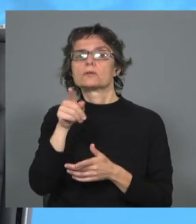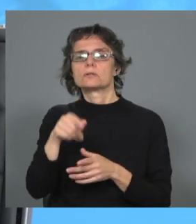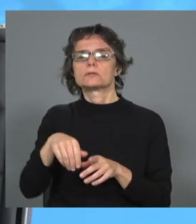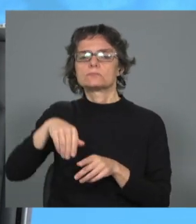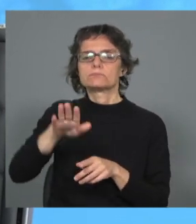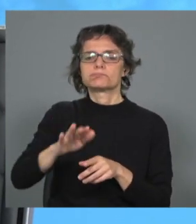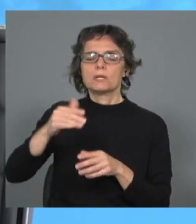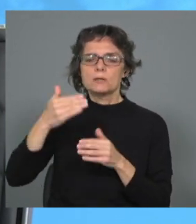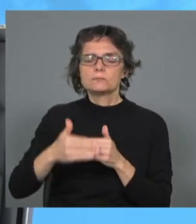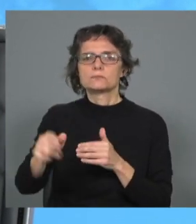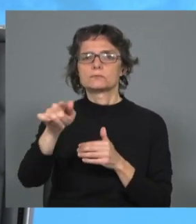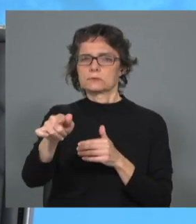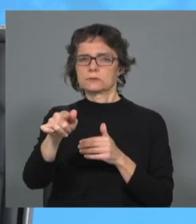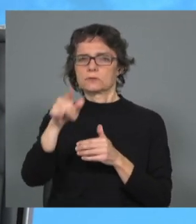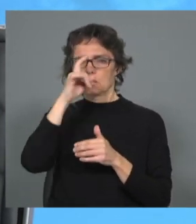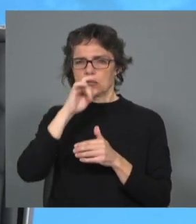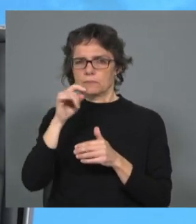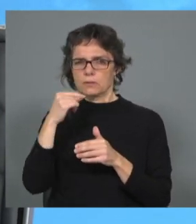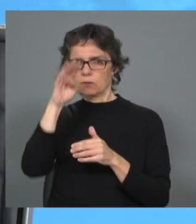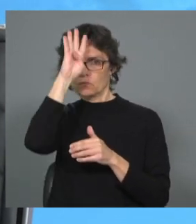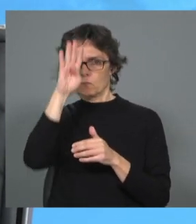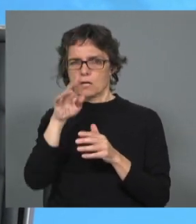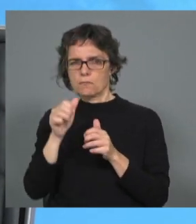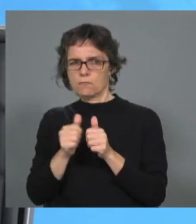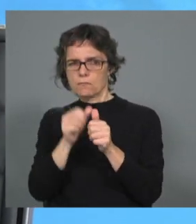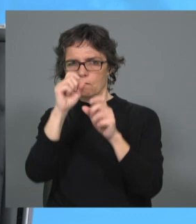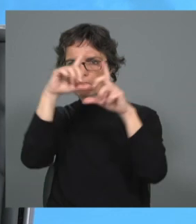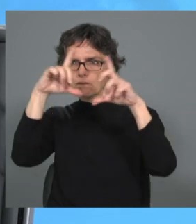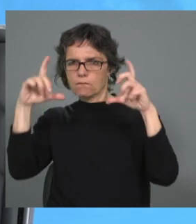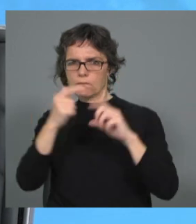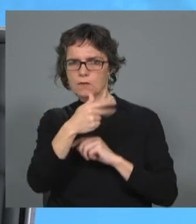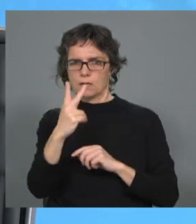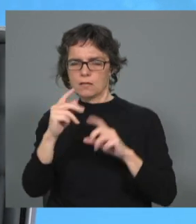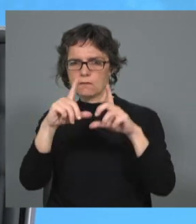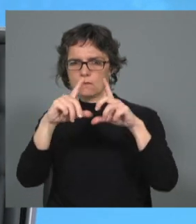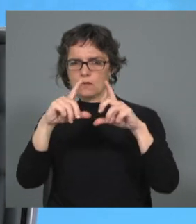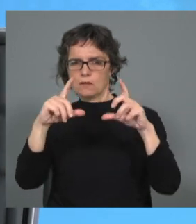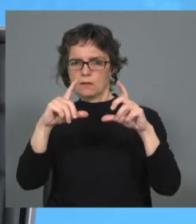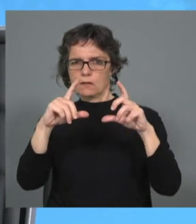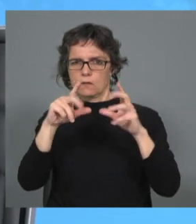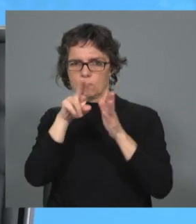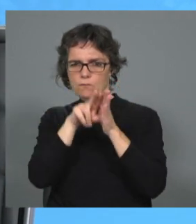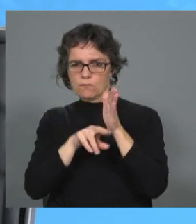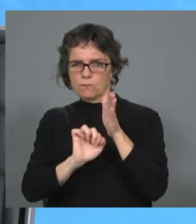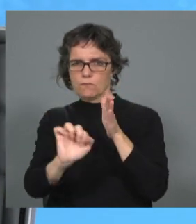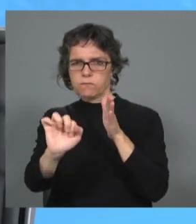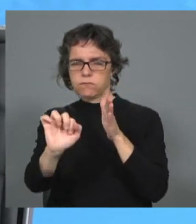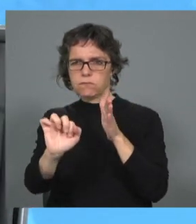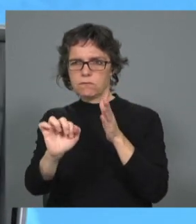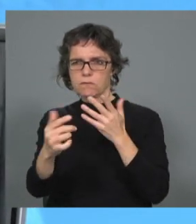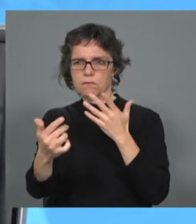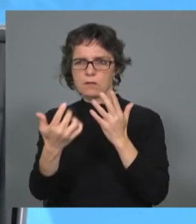televisão o funeral do Papa João Paulo II, rever aqueles anos de vida finais dele, enfim, houve ali vários